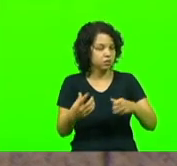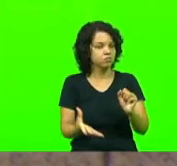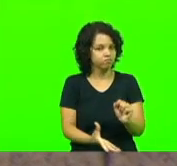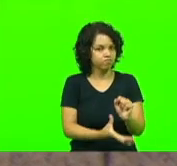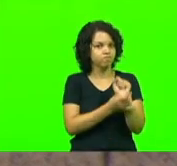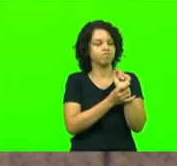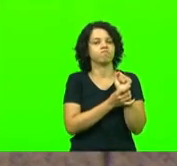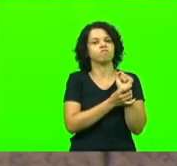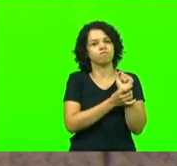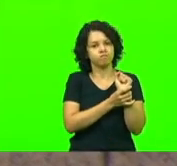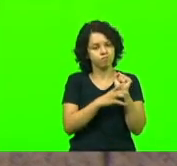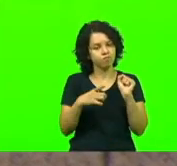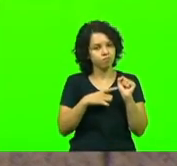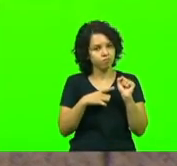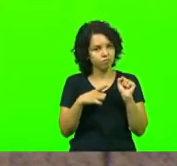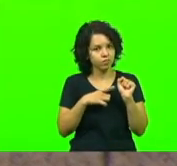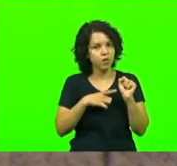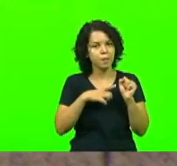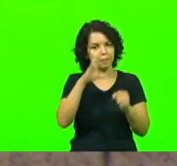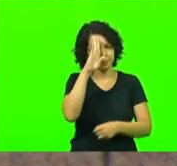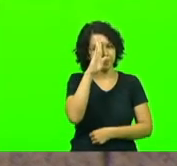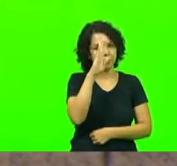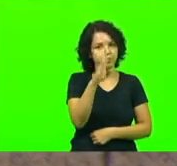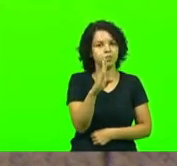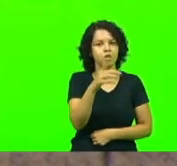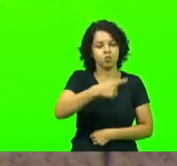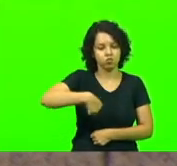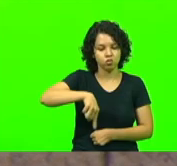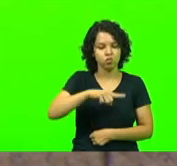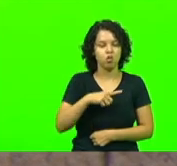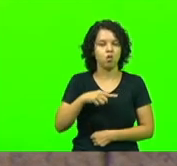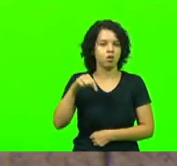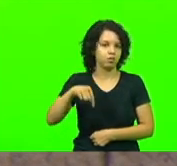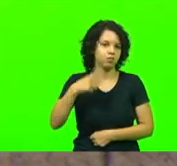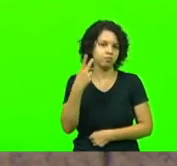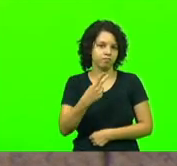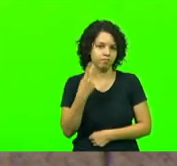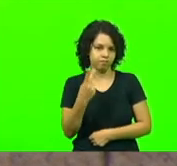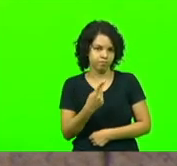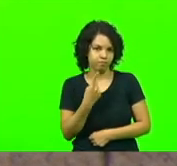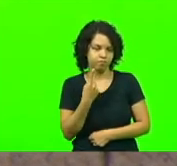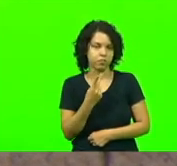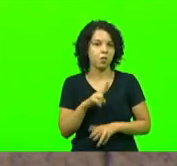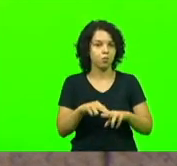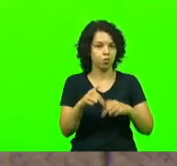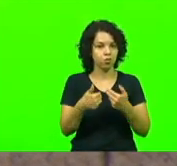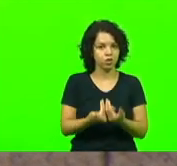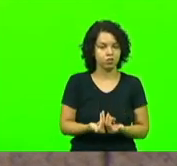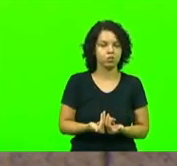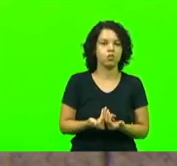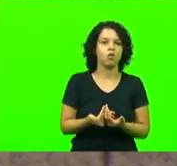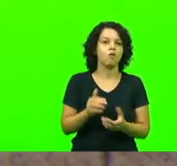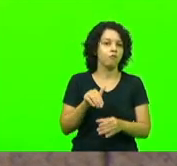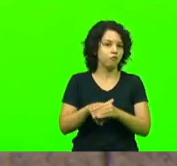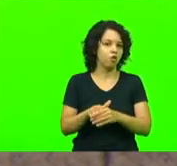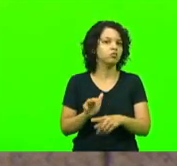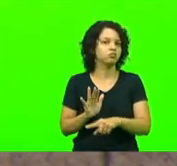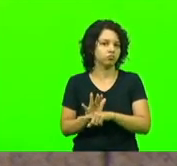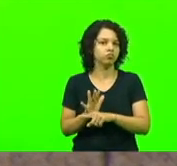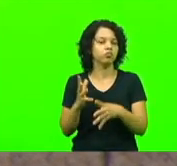garantidas, em especial por nós, parlamentares. Por isso, eu voto